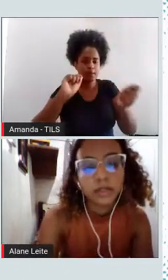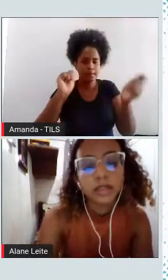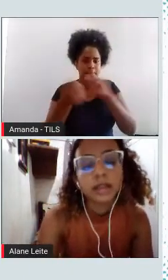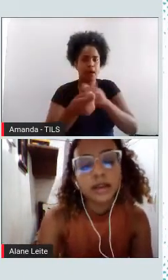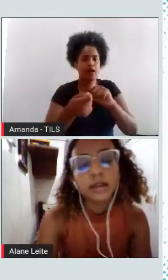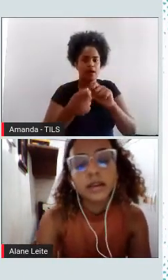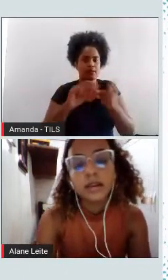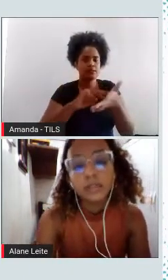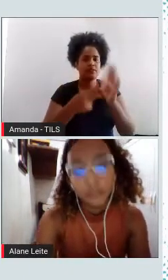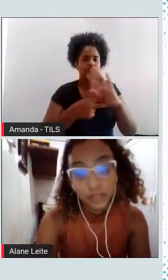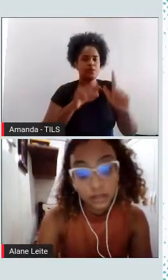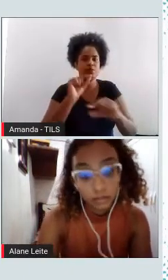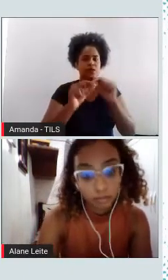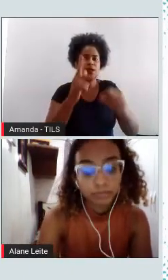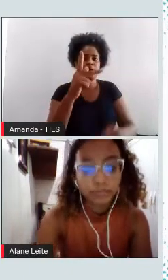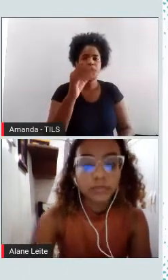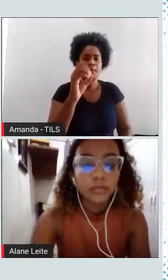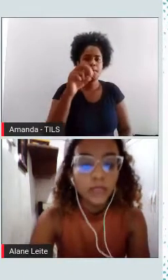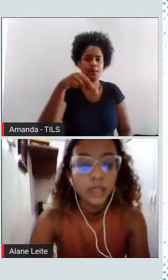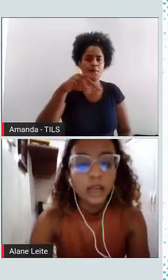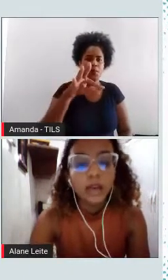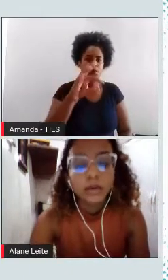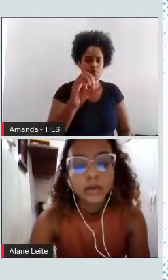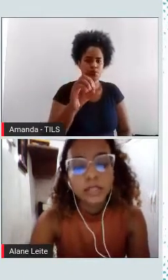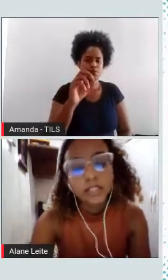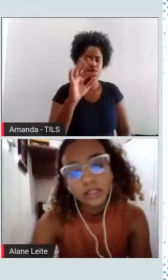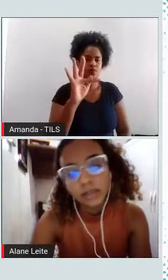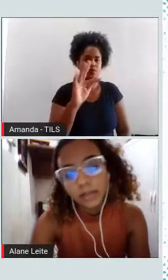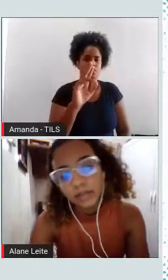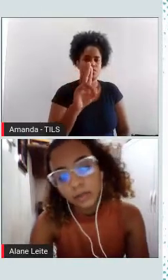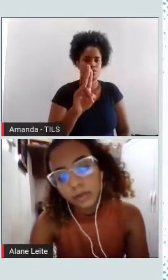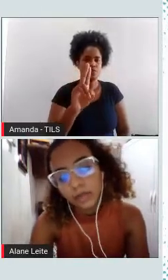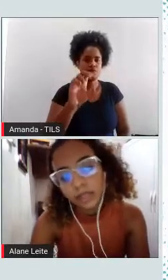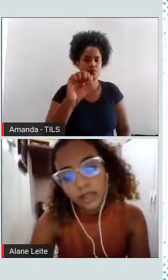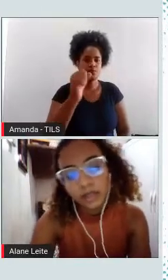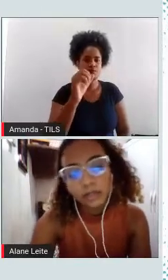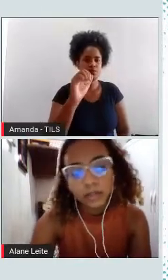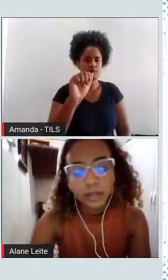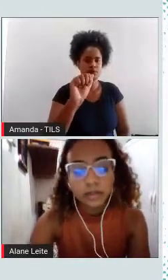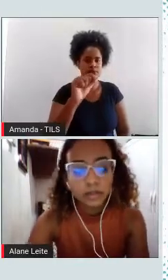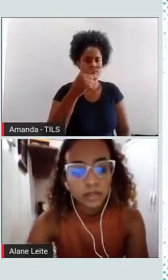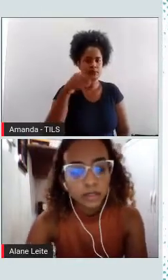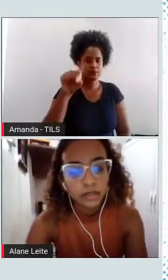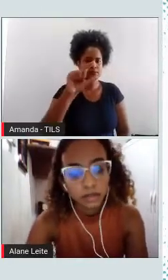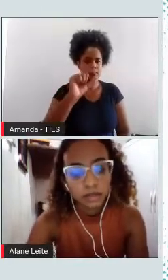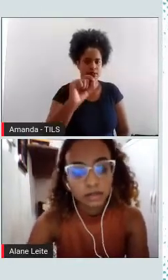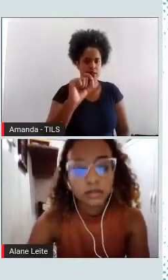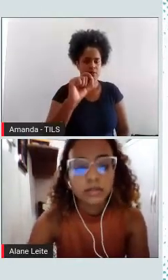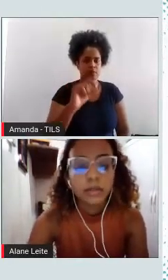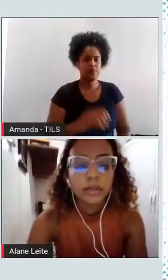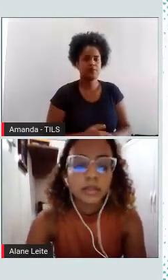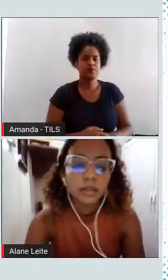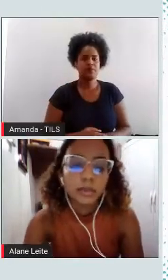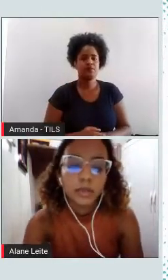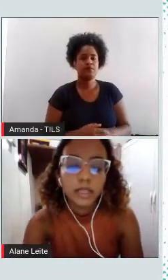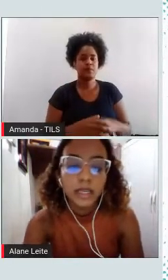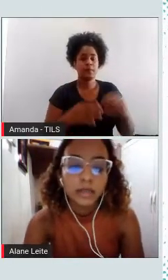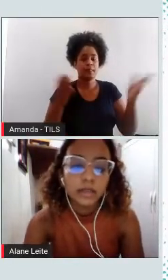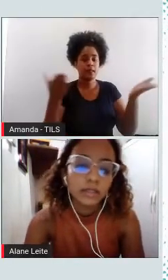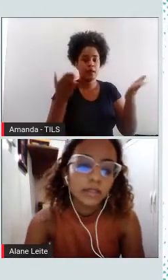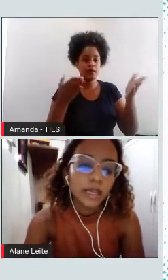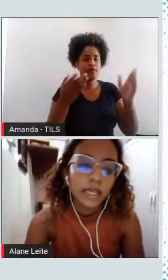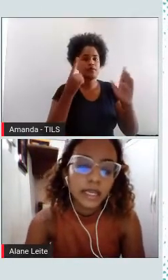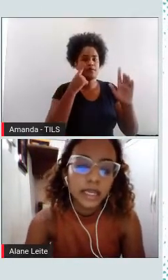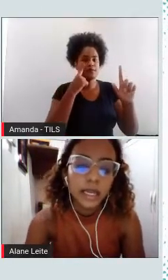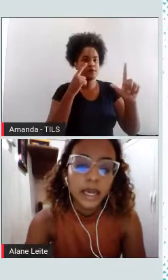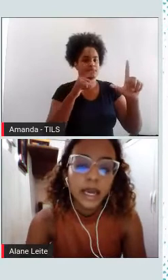O ponto de fusão aqui está fixo. Quando a gente vai passando para o líquido, já passou do estado sólido. Vai passando para o líquido,